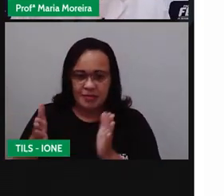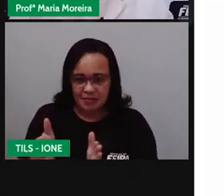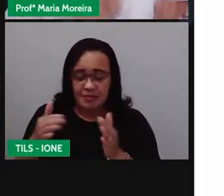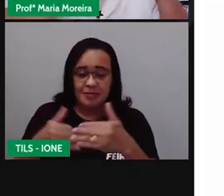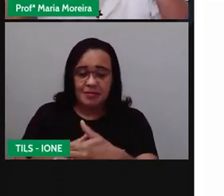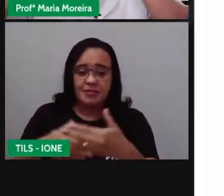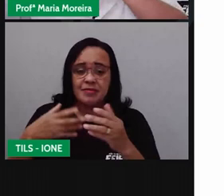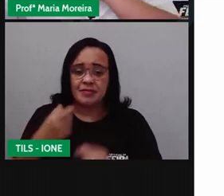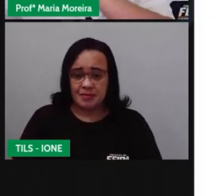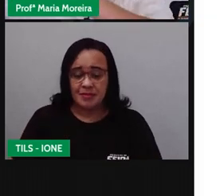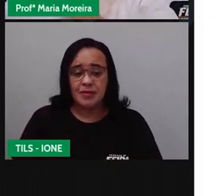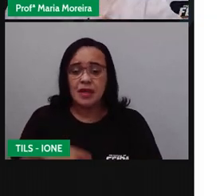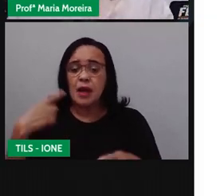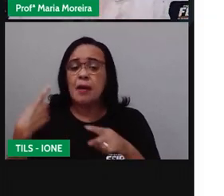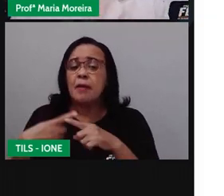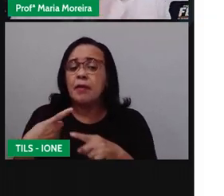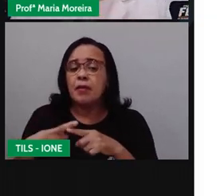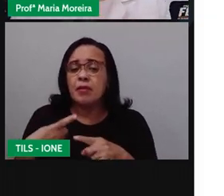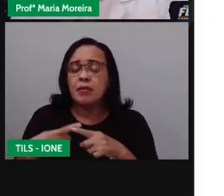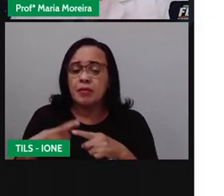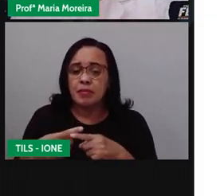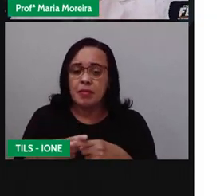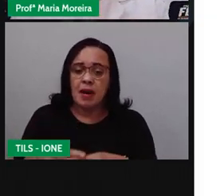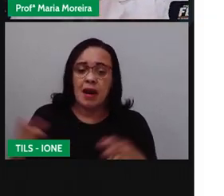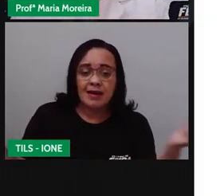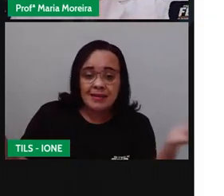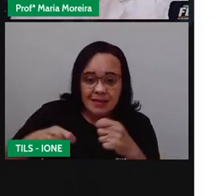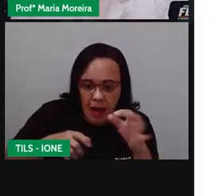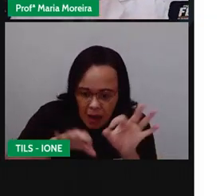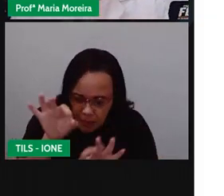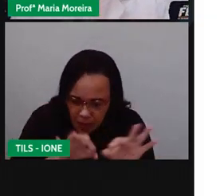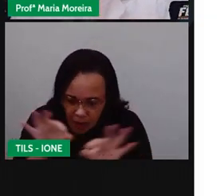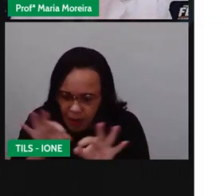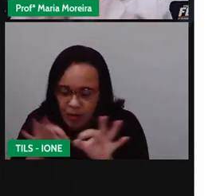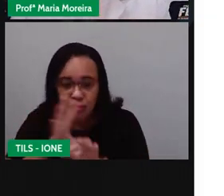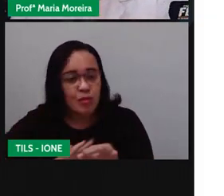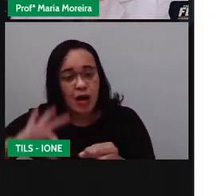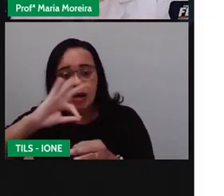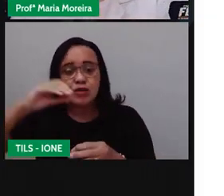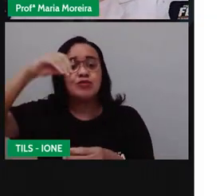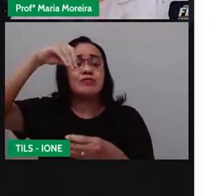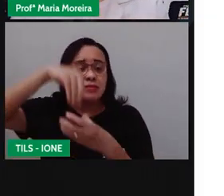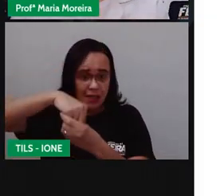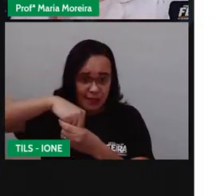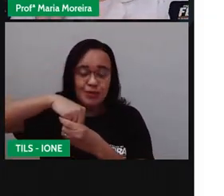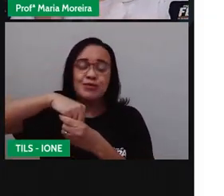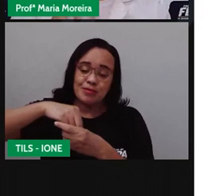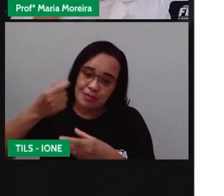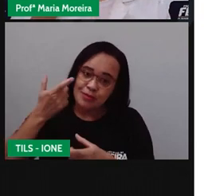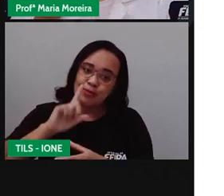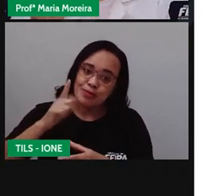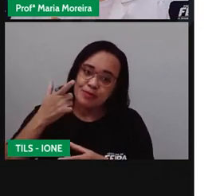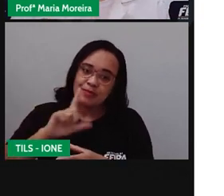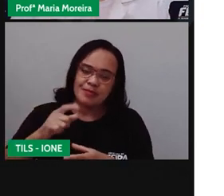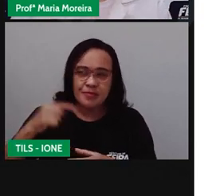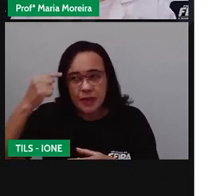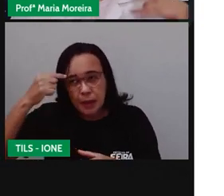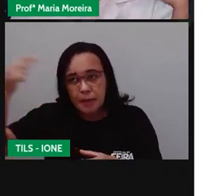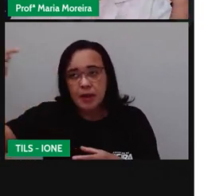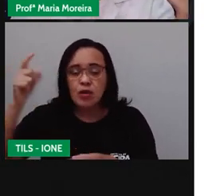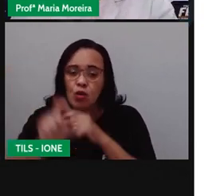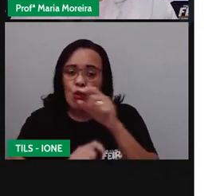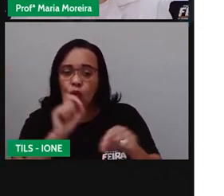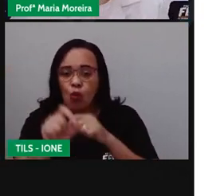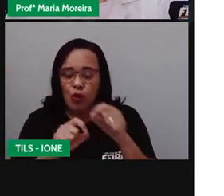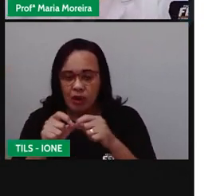justamente porque para conseguir se arrumar tudo direitinho, certo? Então, né, vamos pensar aqui. A gente já falou